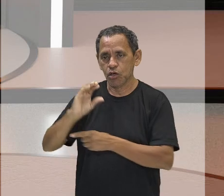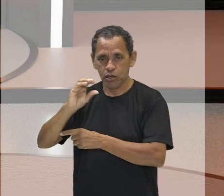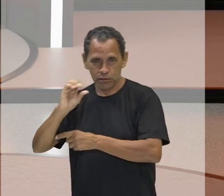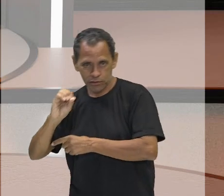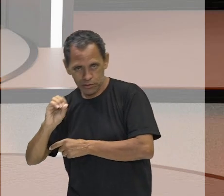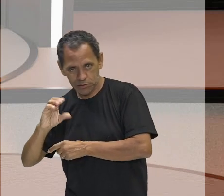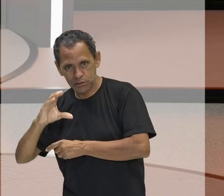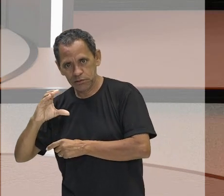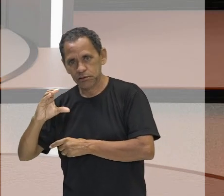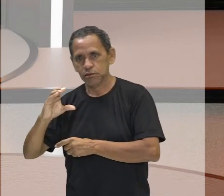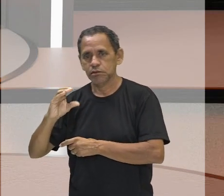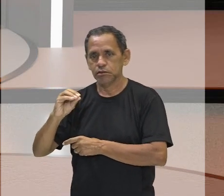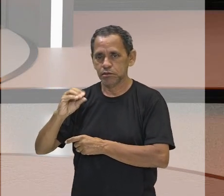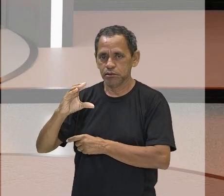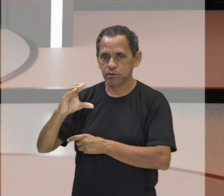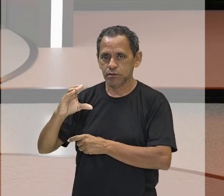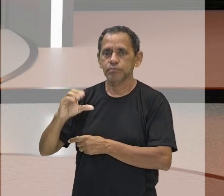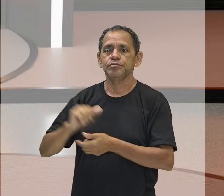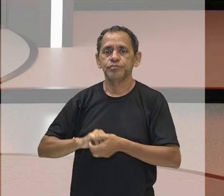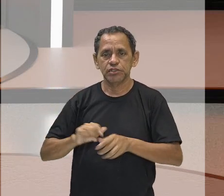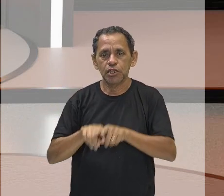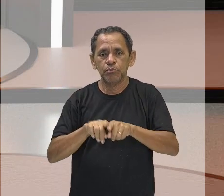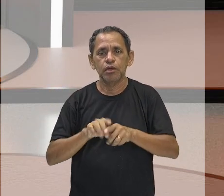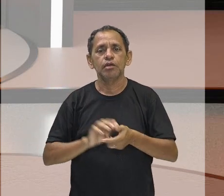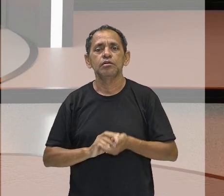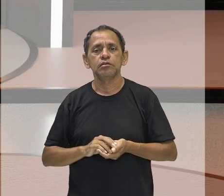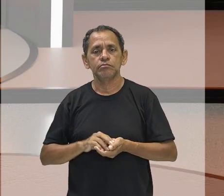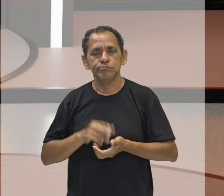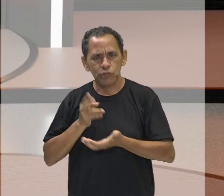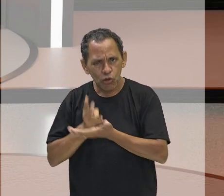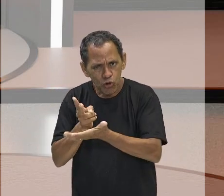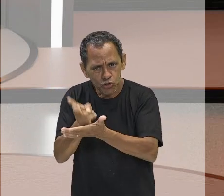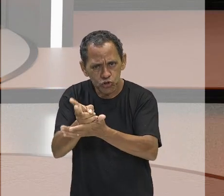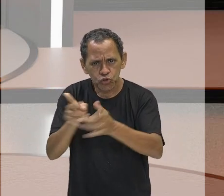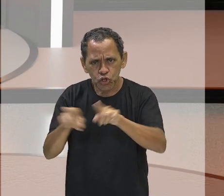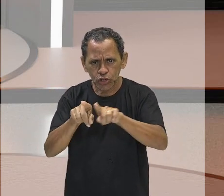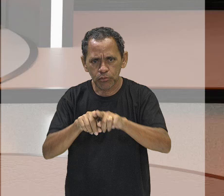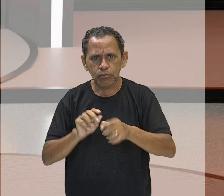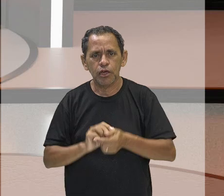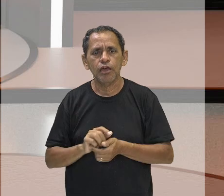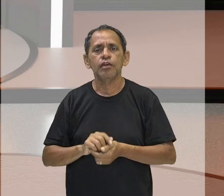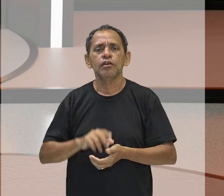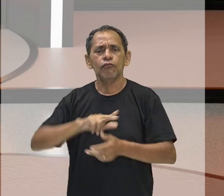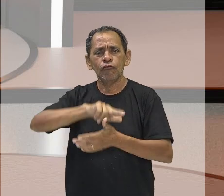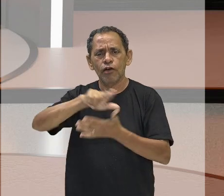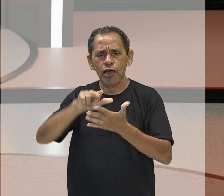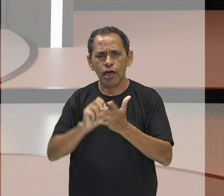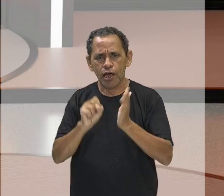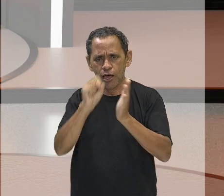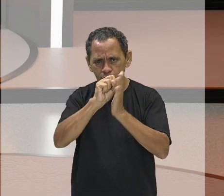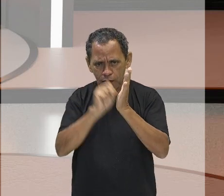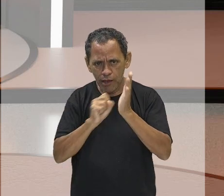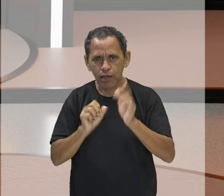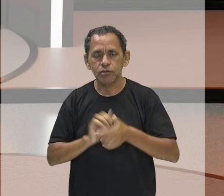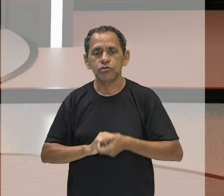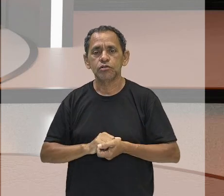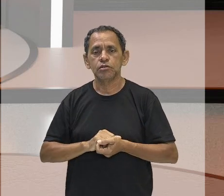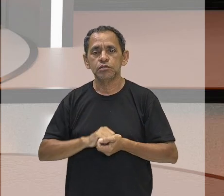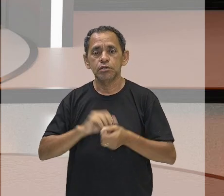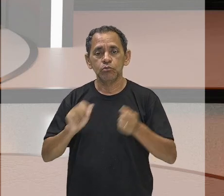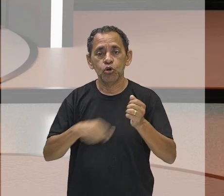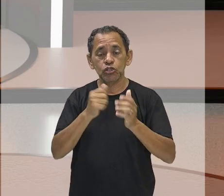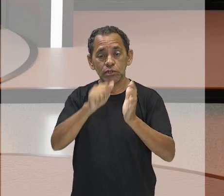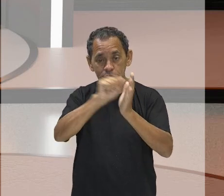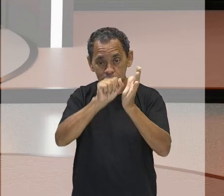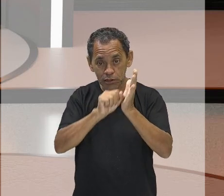Roma, permaneceu por mais alguns séculos. Por mais muitos séculos, tá, gente? Só vai cair aí no século XV